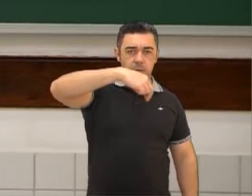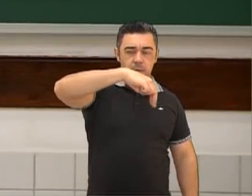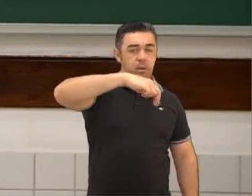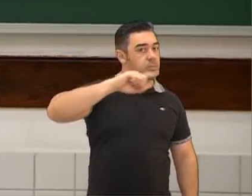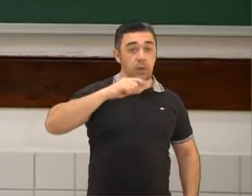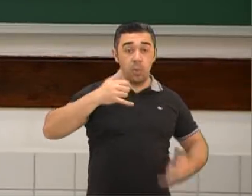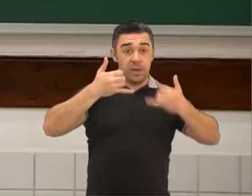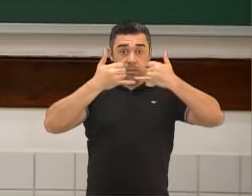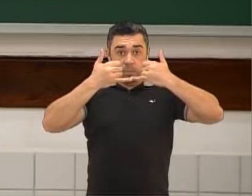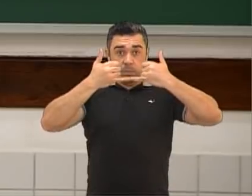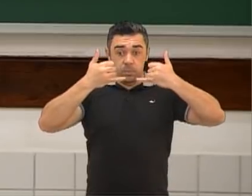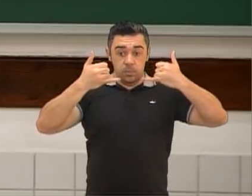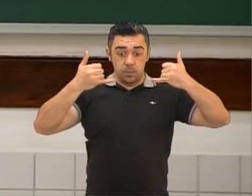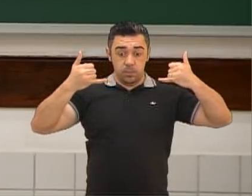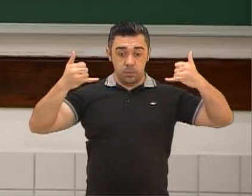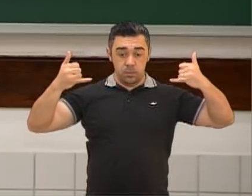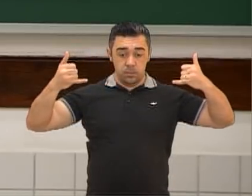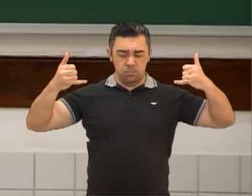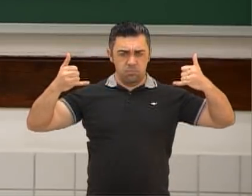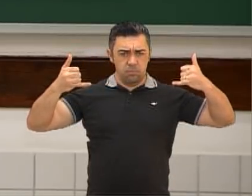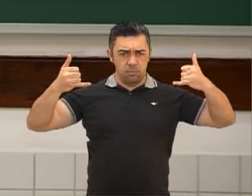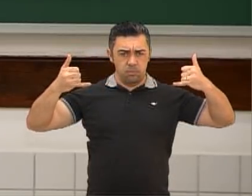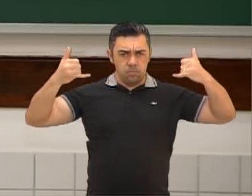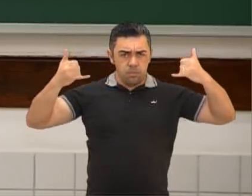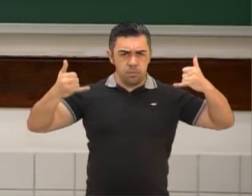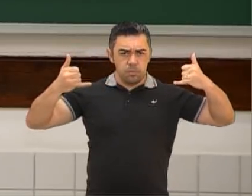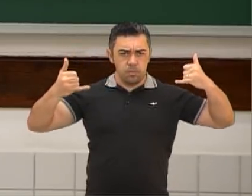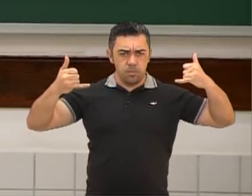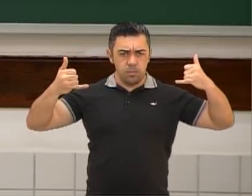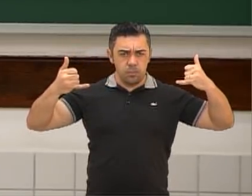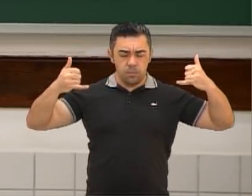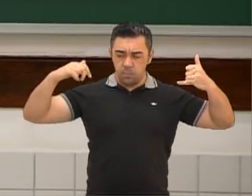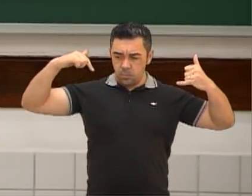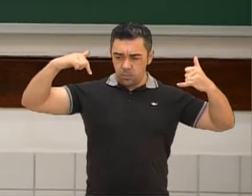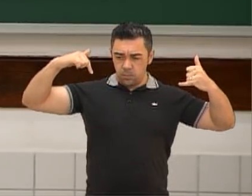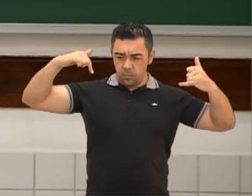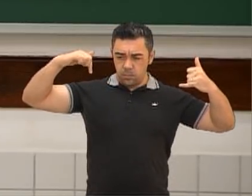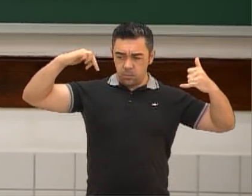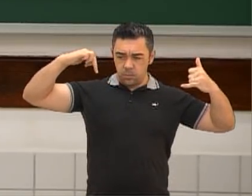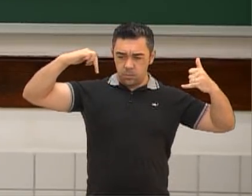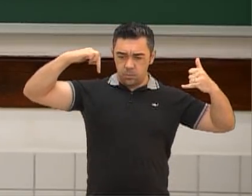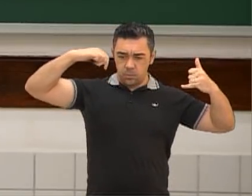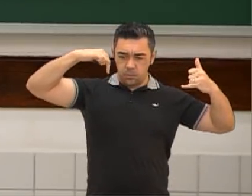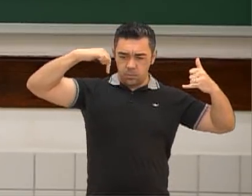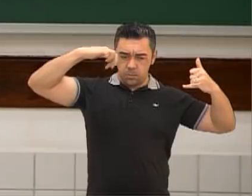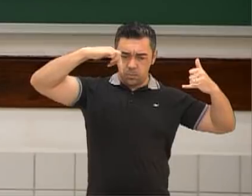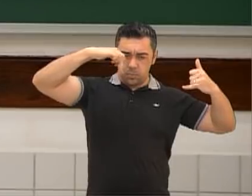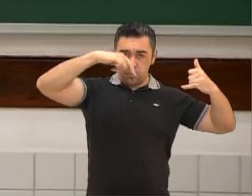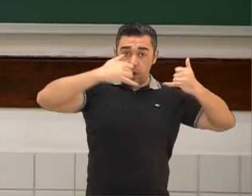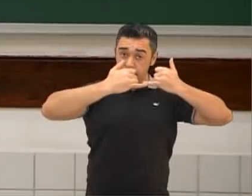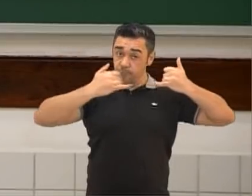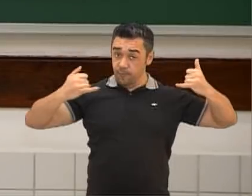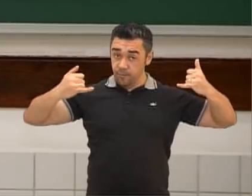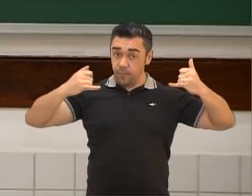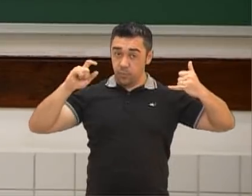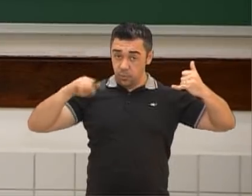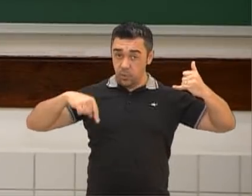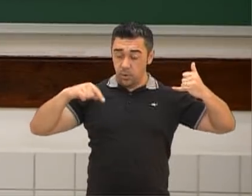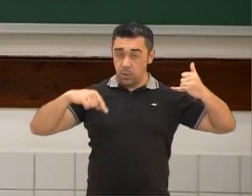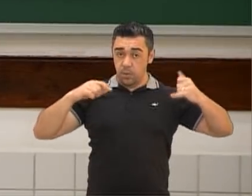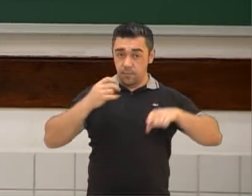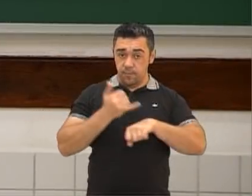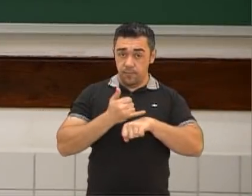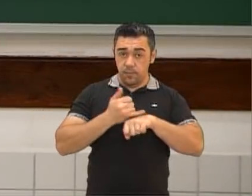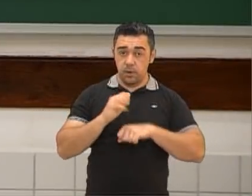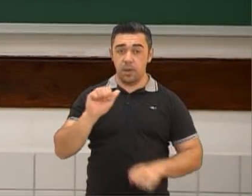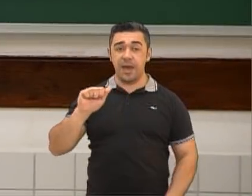ele é um cabo, normalmente o arame é um cabo de aço, muito, muito, muito esticado, né? Esticado com